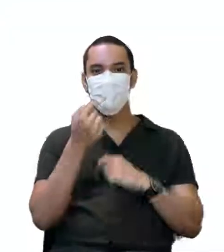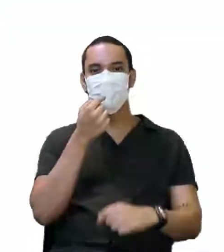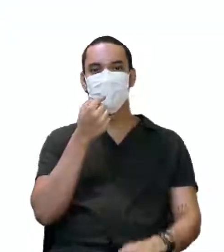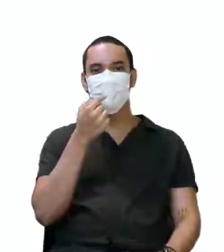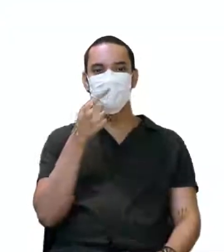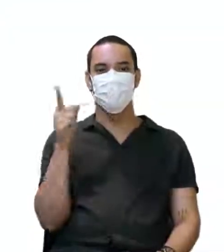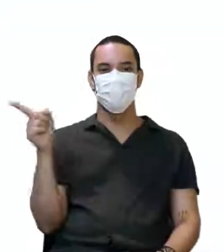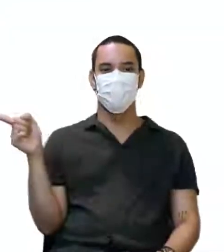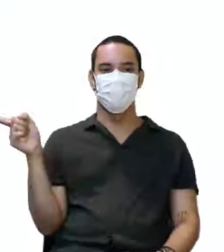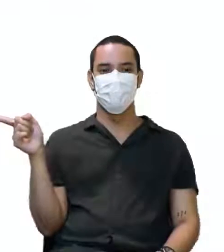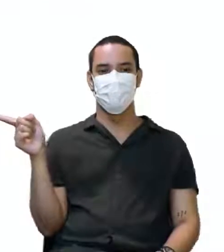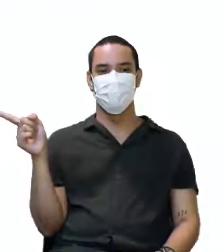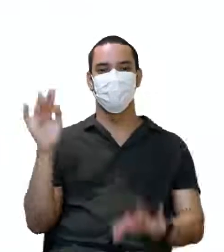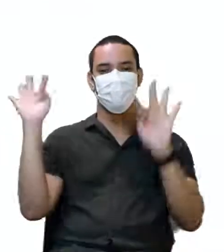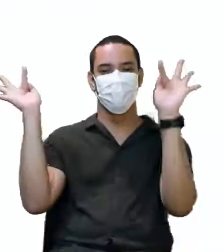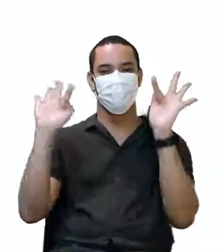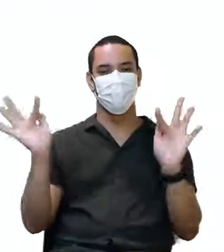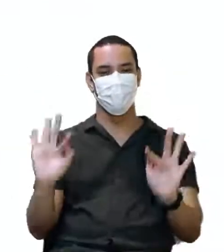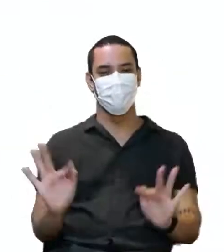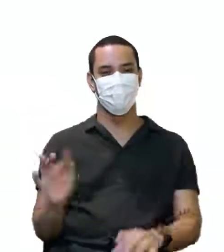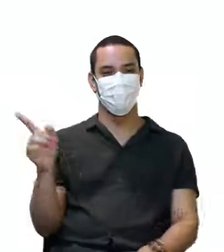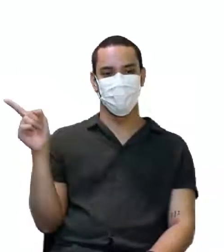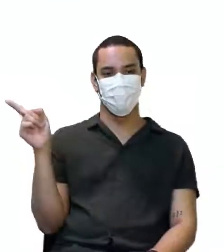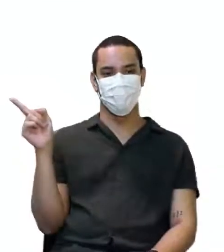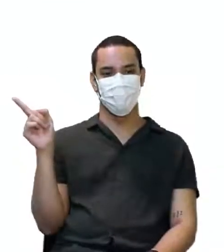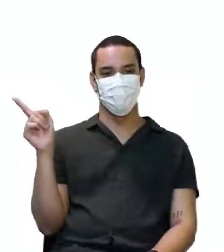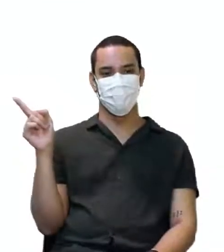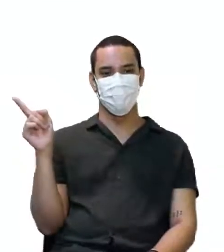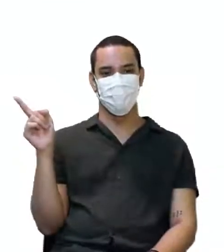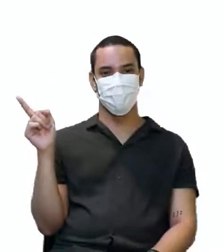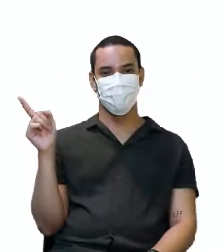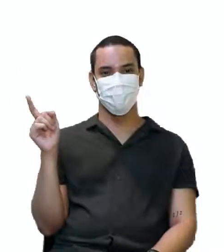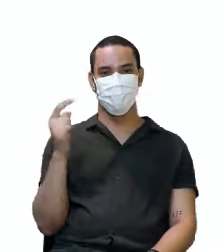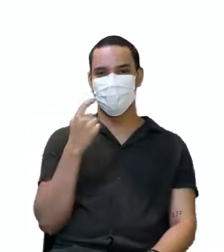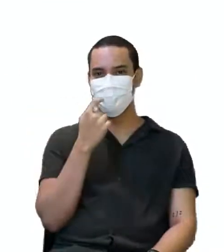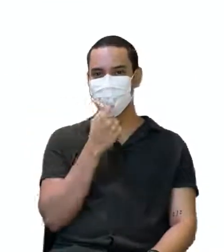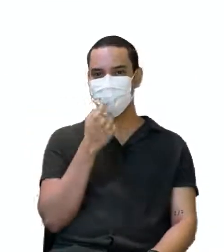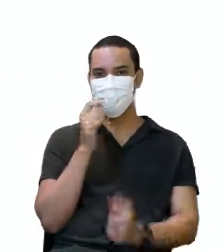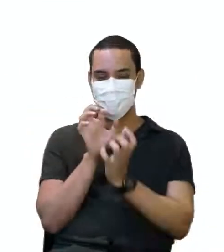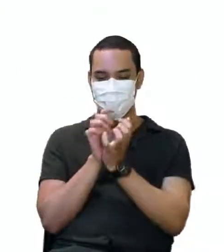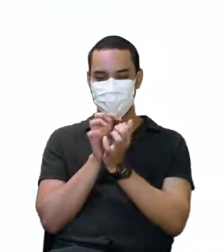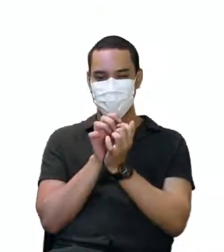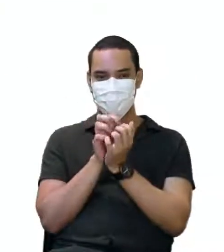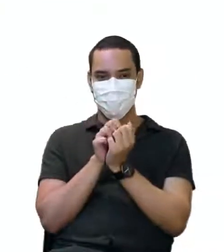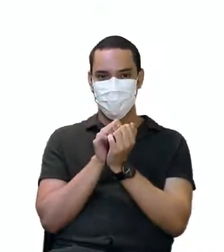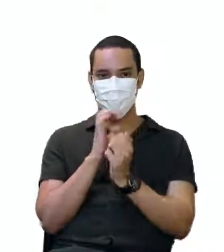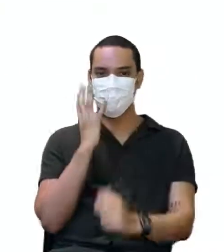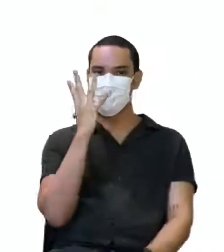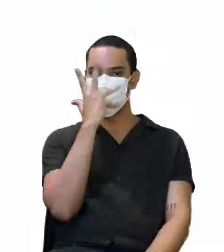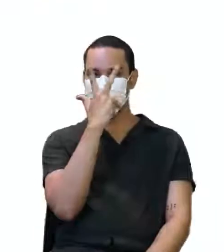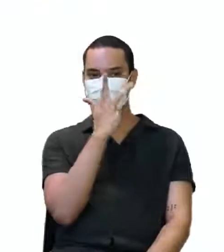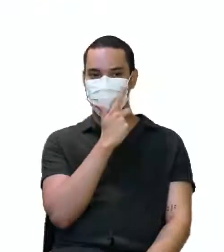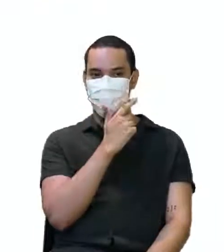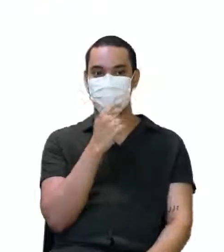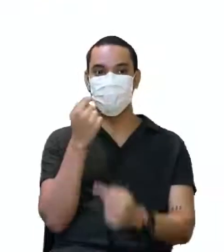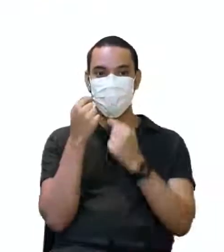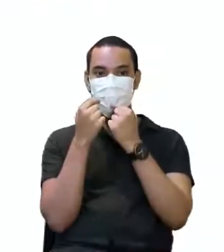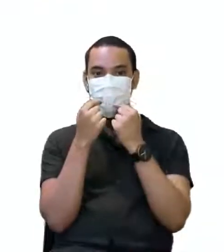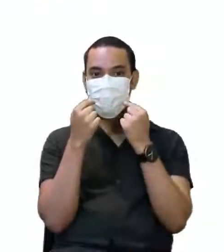dela, gente. Olha que dentinho. Tá vendo? Que dente lindo, gente. Você tá vendo que o canino aqui,